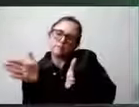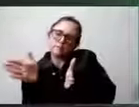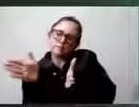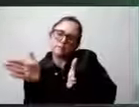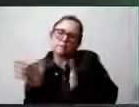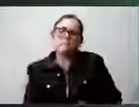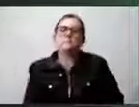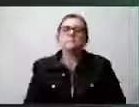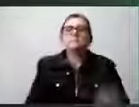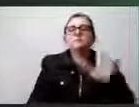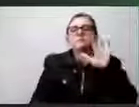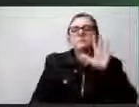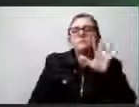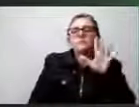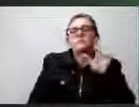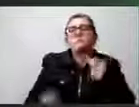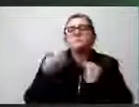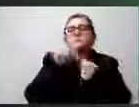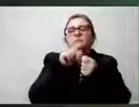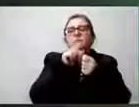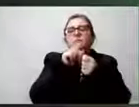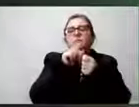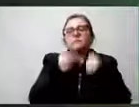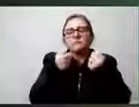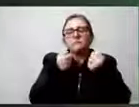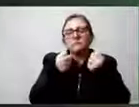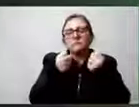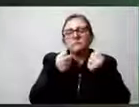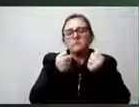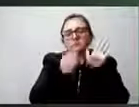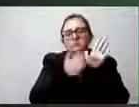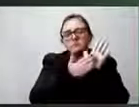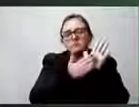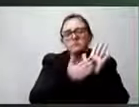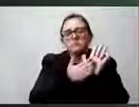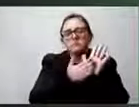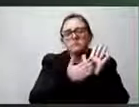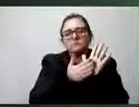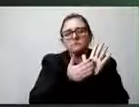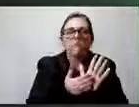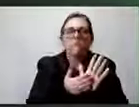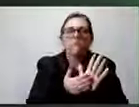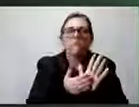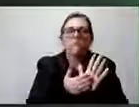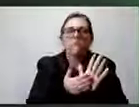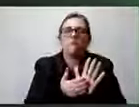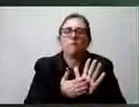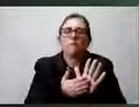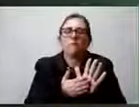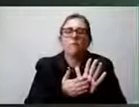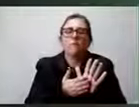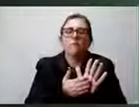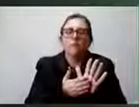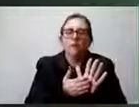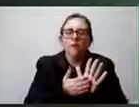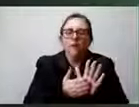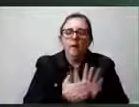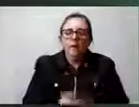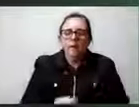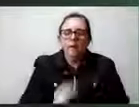A mão que vai fazer a fixação, a que faz a mobilização está horizontal e vai segurar a mandíbula.